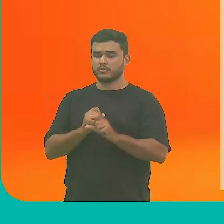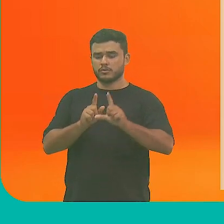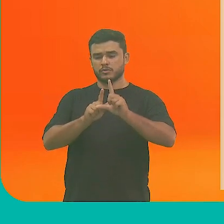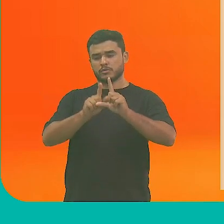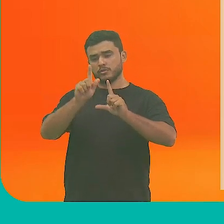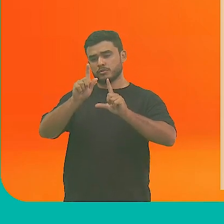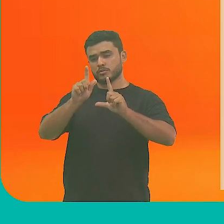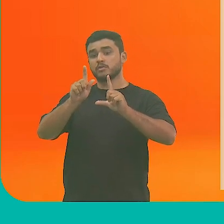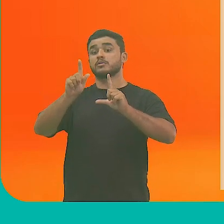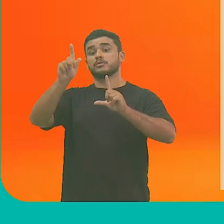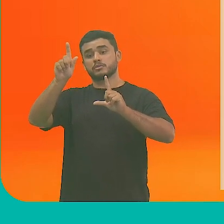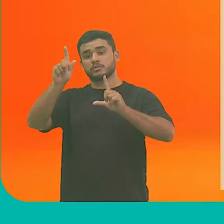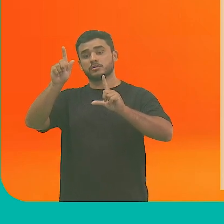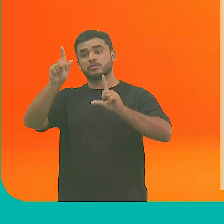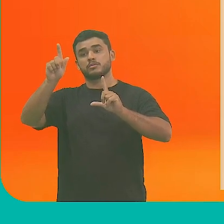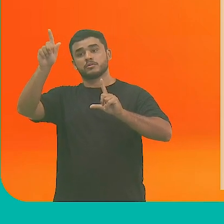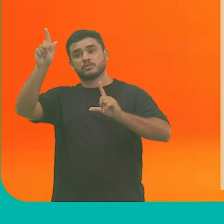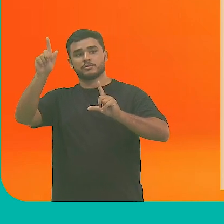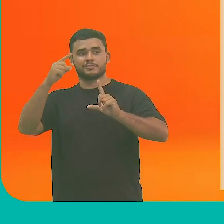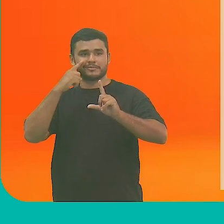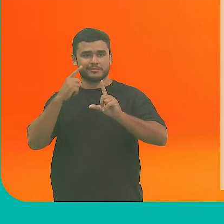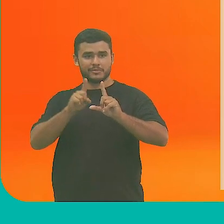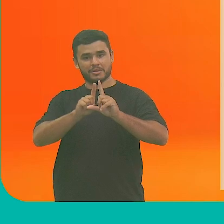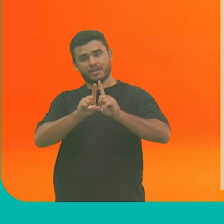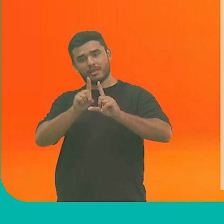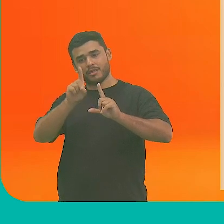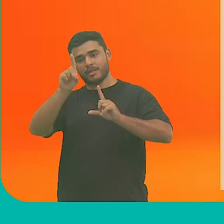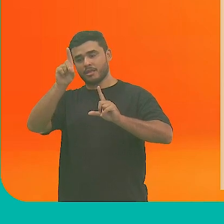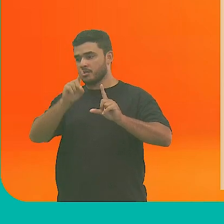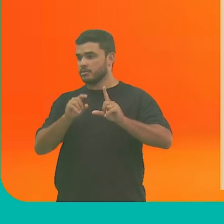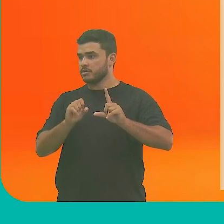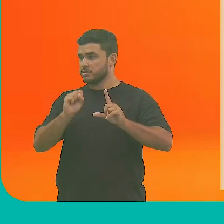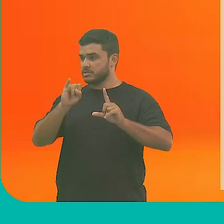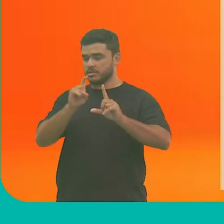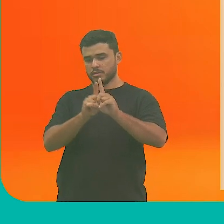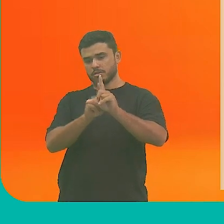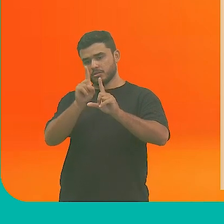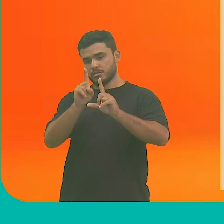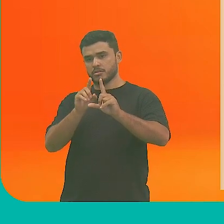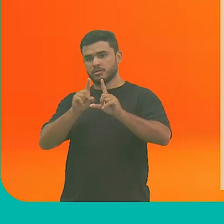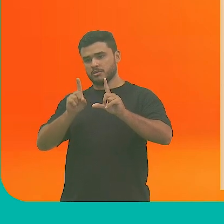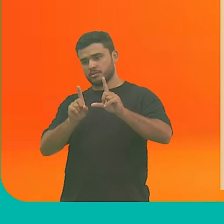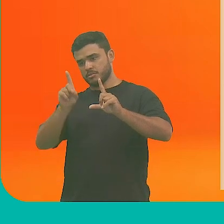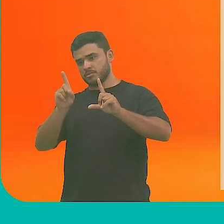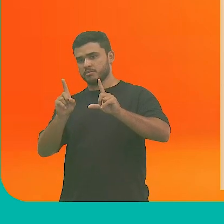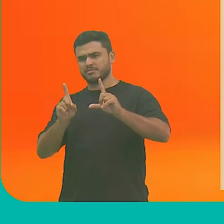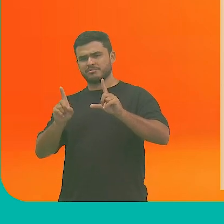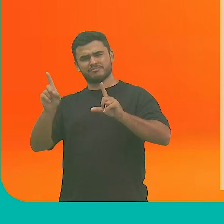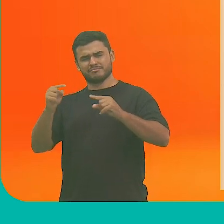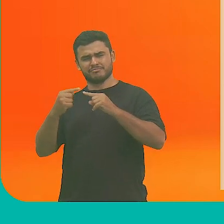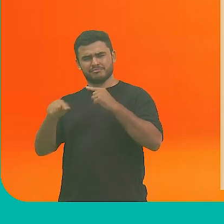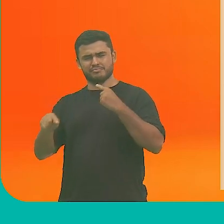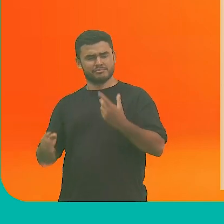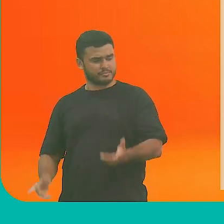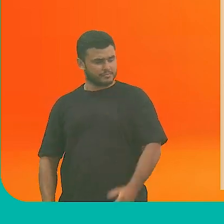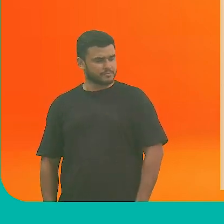faça o seguinte, tente eliminar o que não serve. Então o item B está fora, concorda? Show.